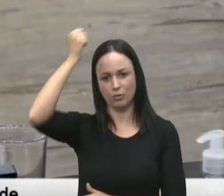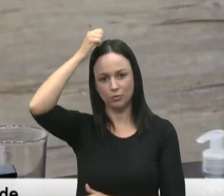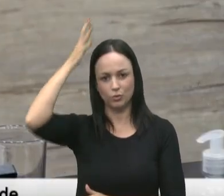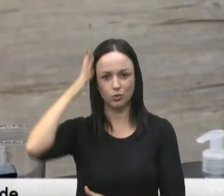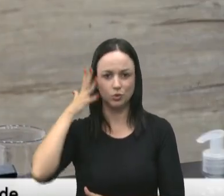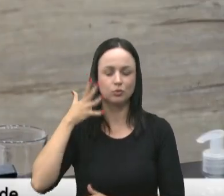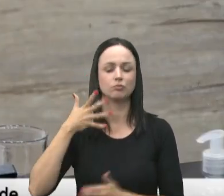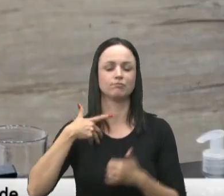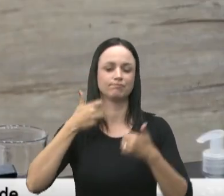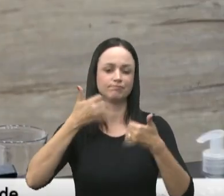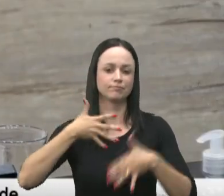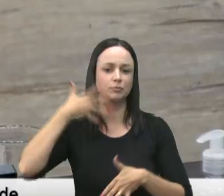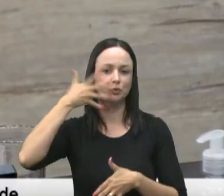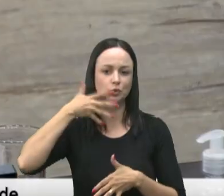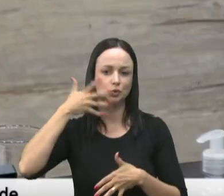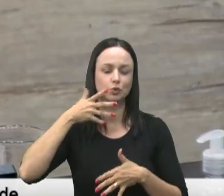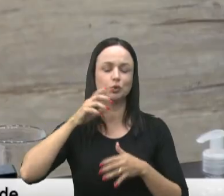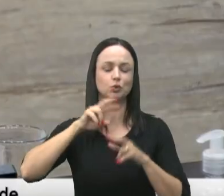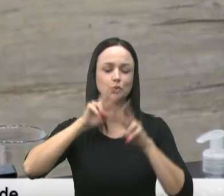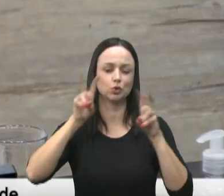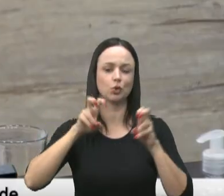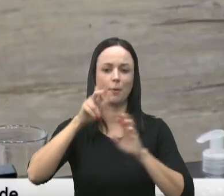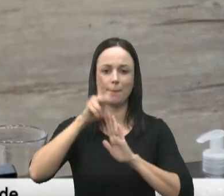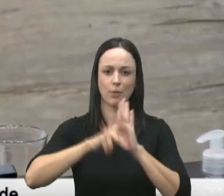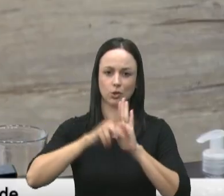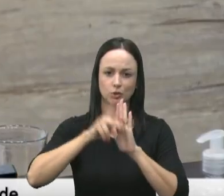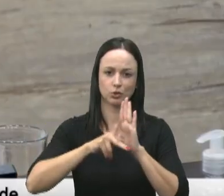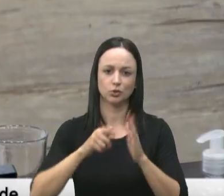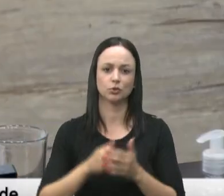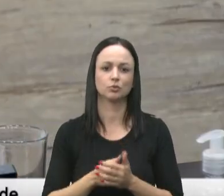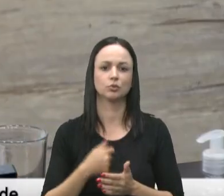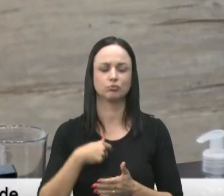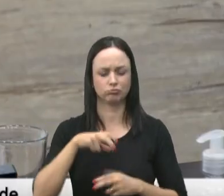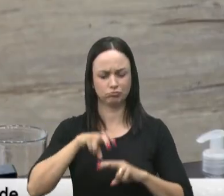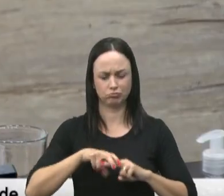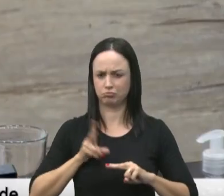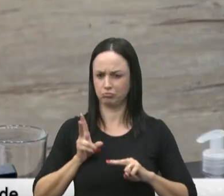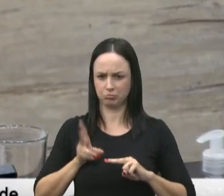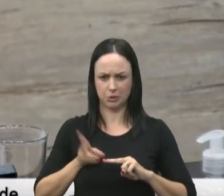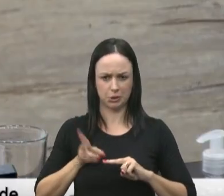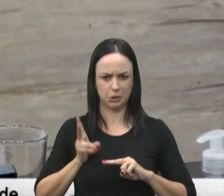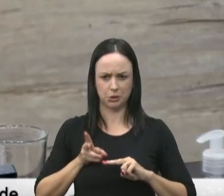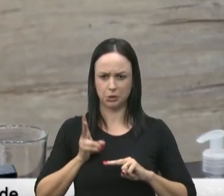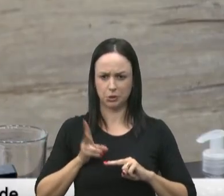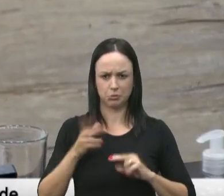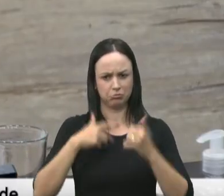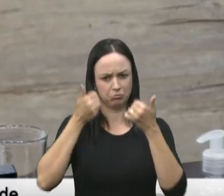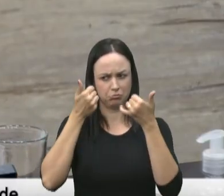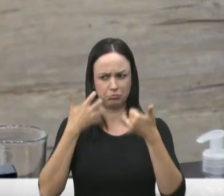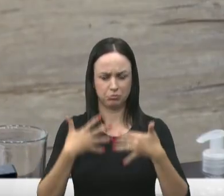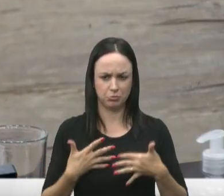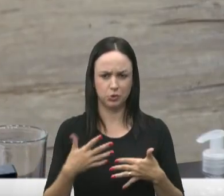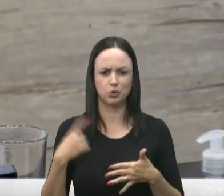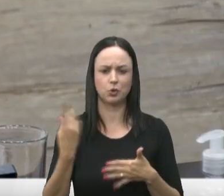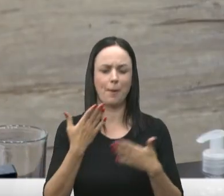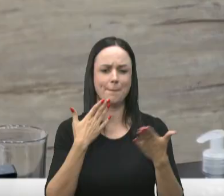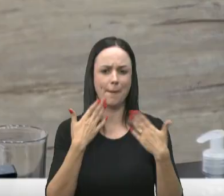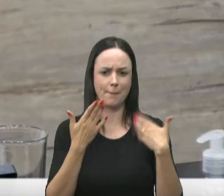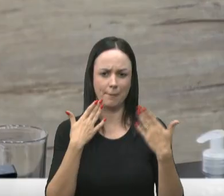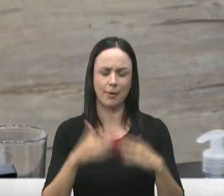para esclarecer sobre o projeto. Eu vou falar daqui mesmo para a gente continuar aqui o nosso